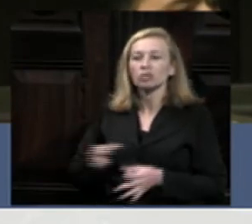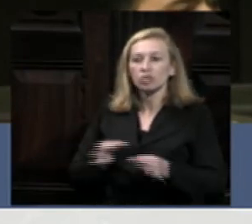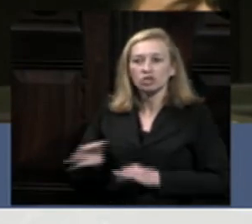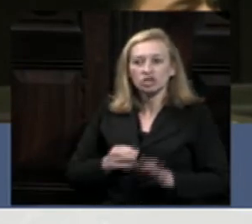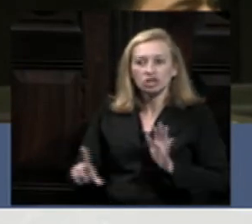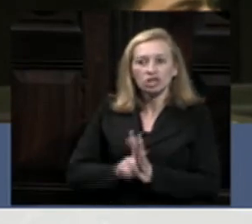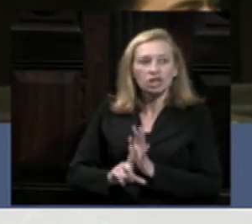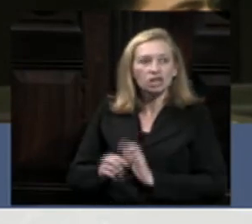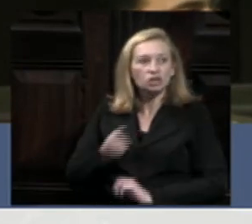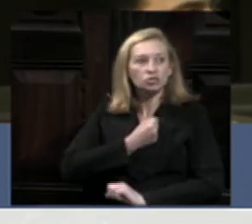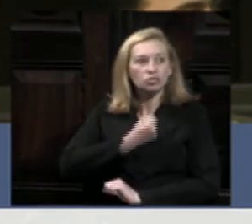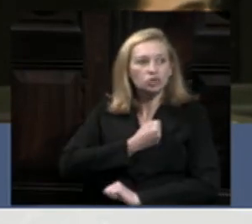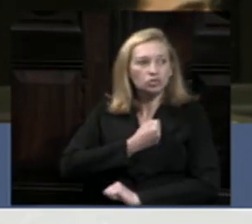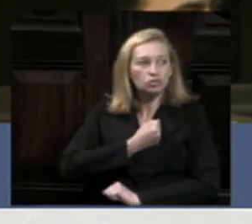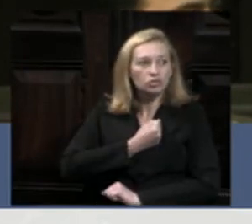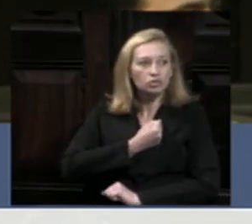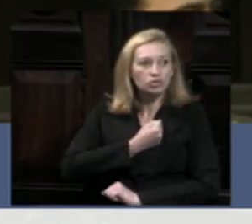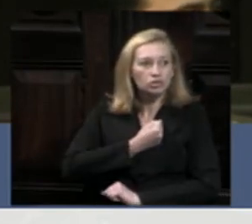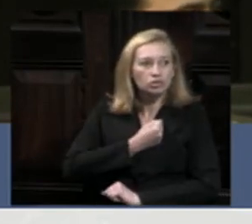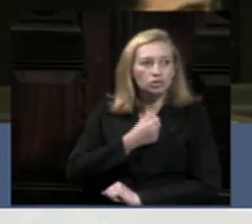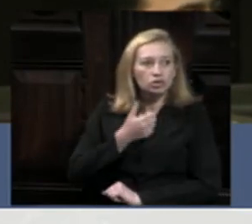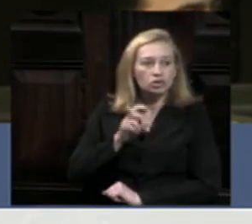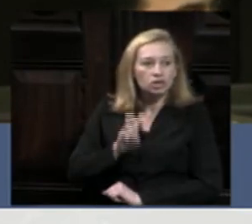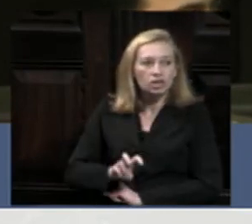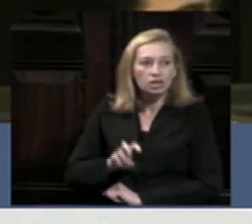lei número